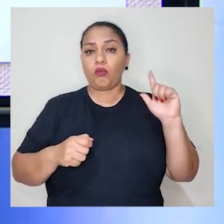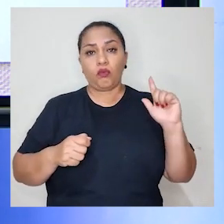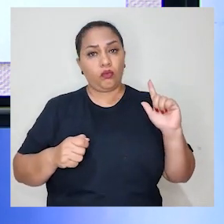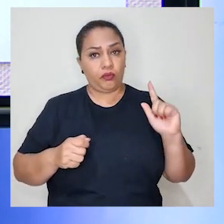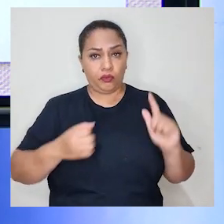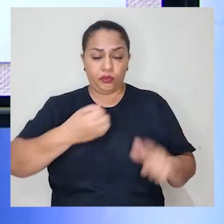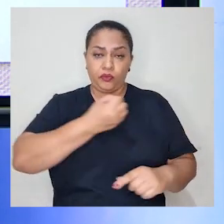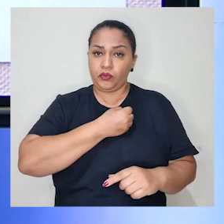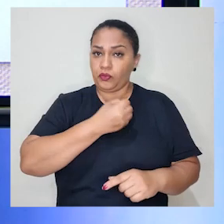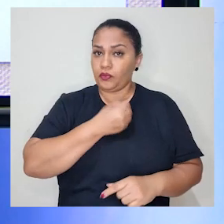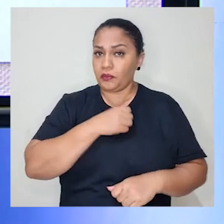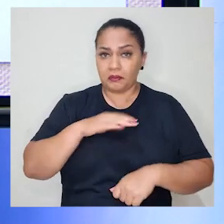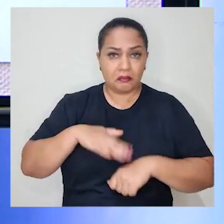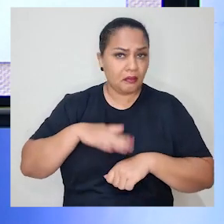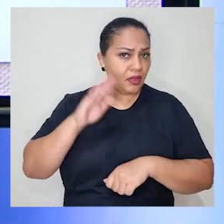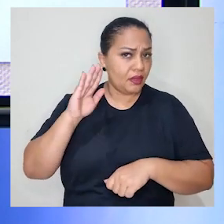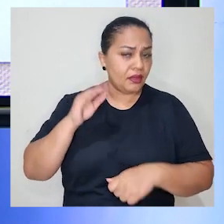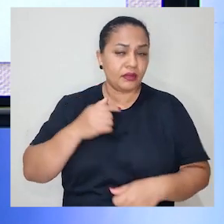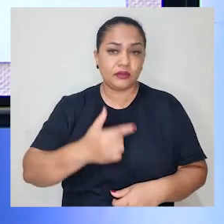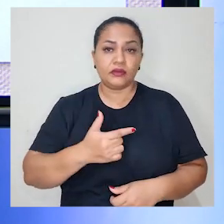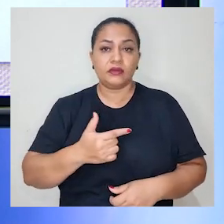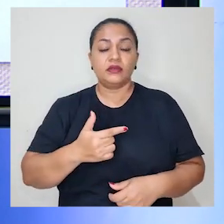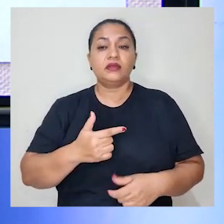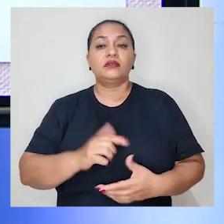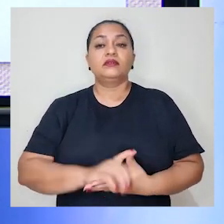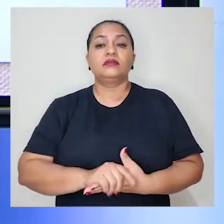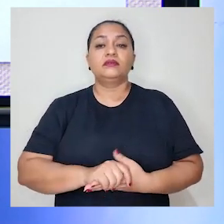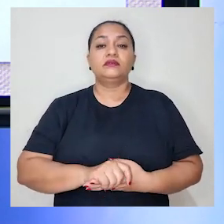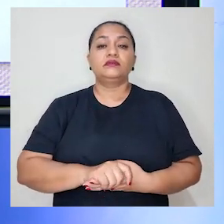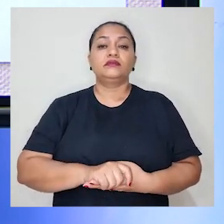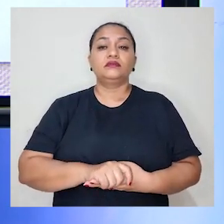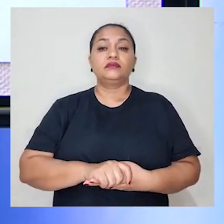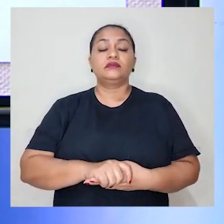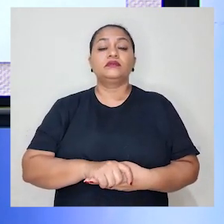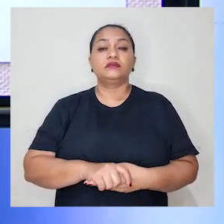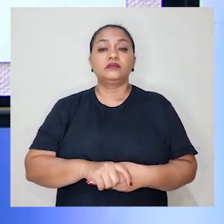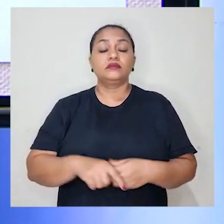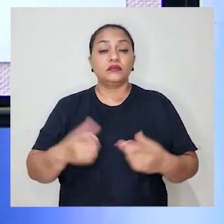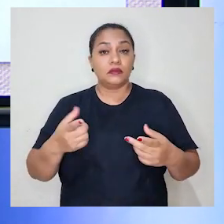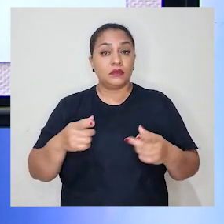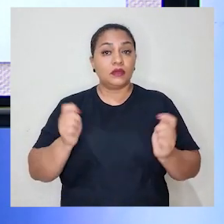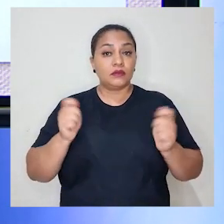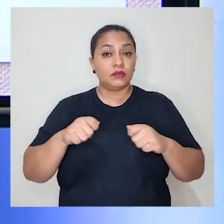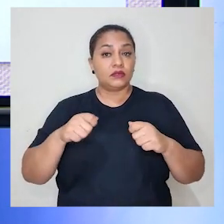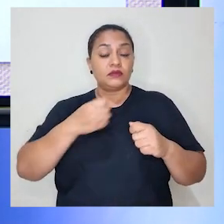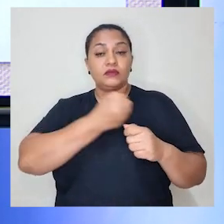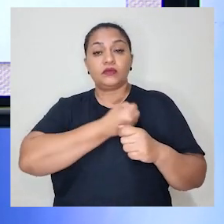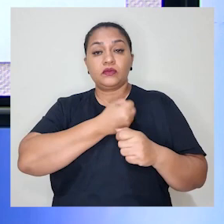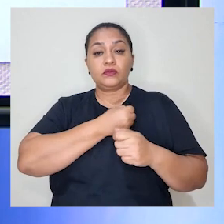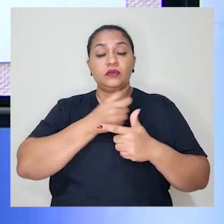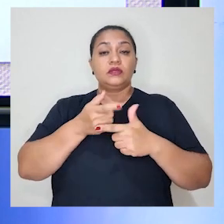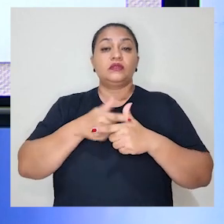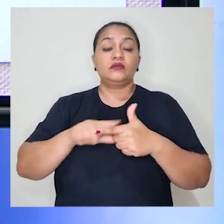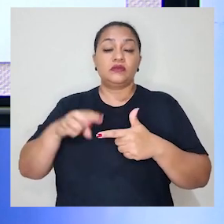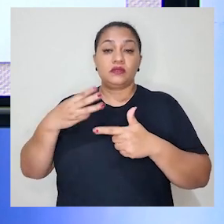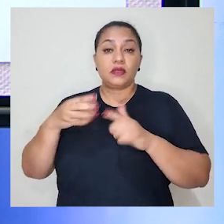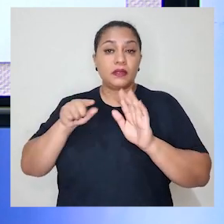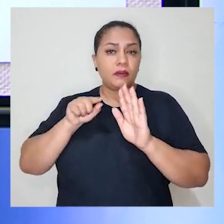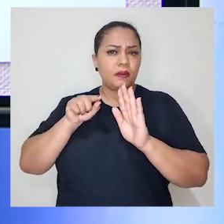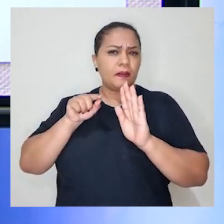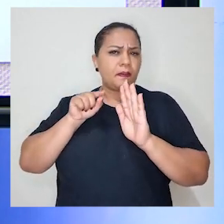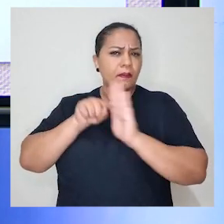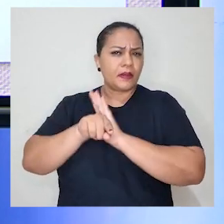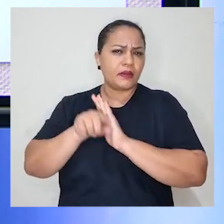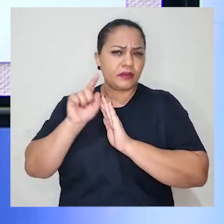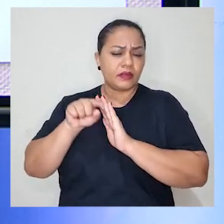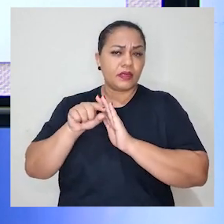números maiores do que 2, que tornariam o número divisível por 3. Só que a questão pede o menor número. Então, o